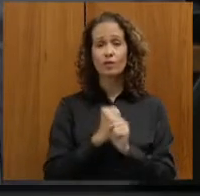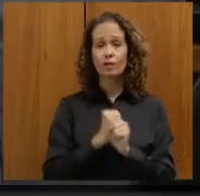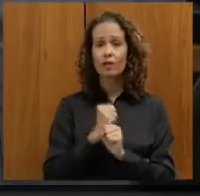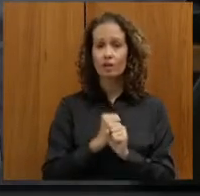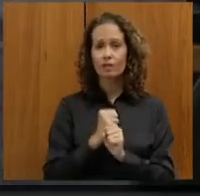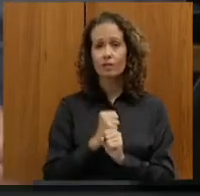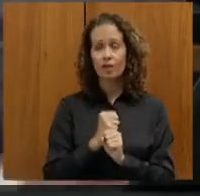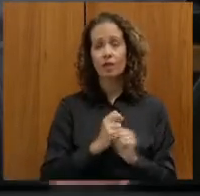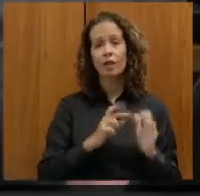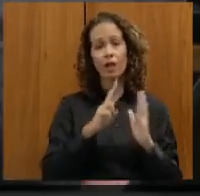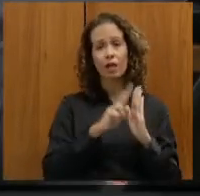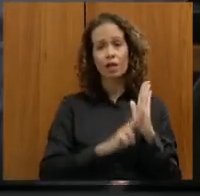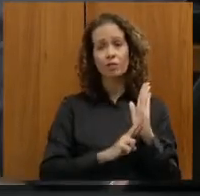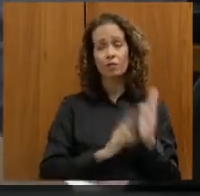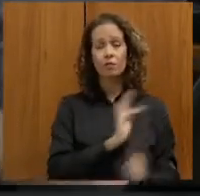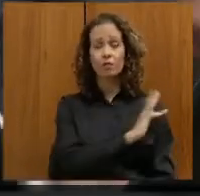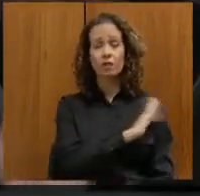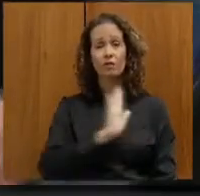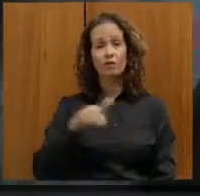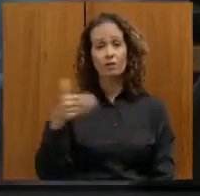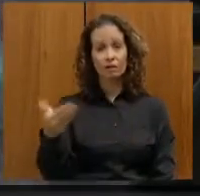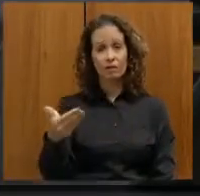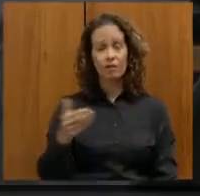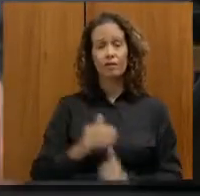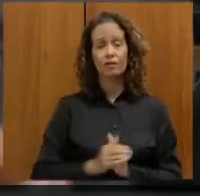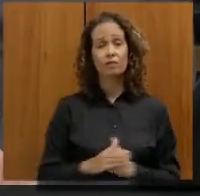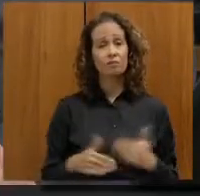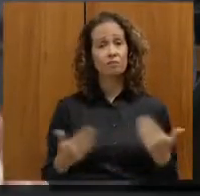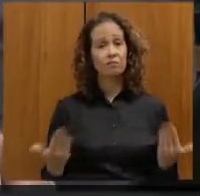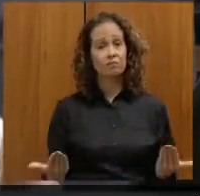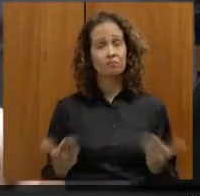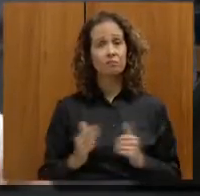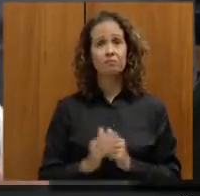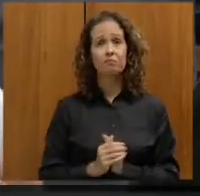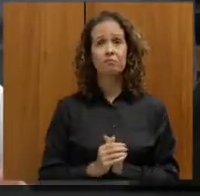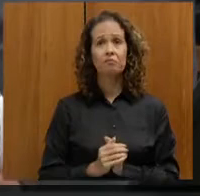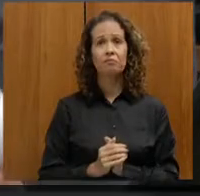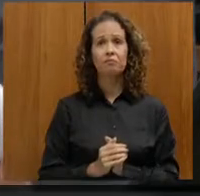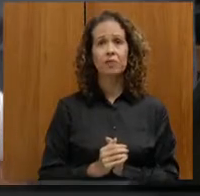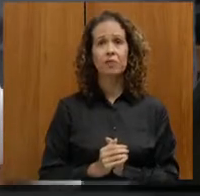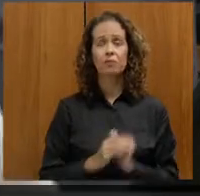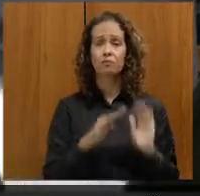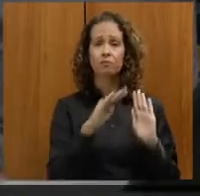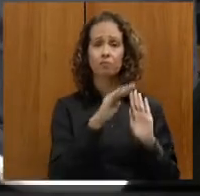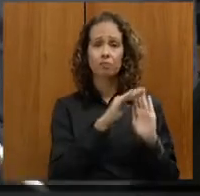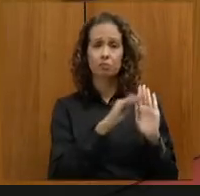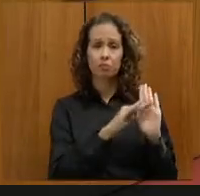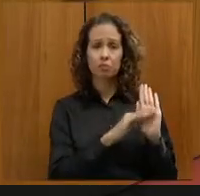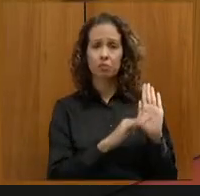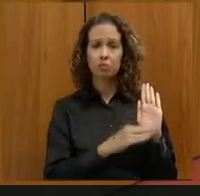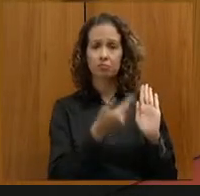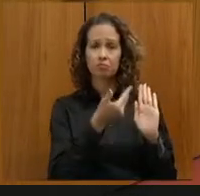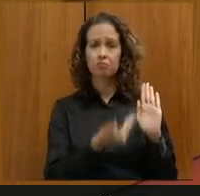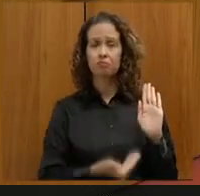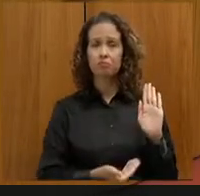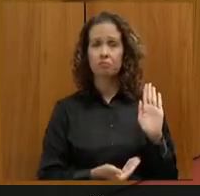de recuperação fiscal Então essa é é é